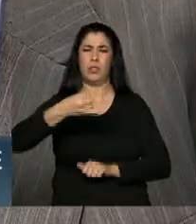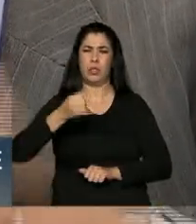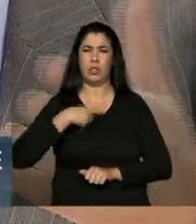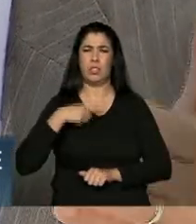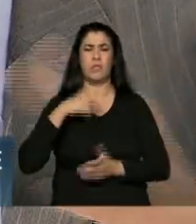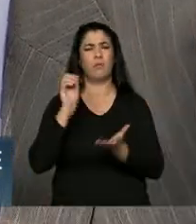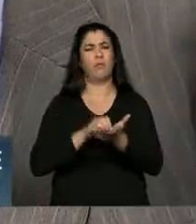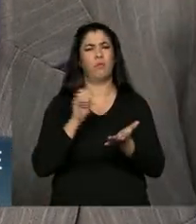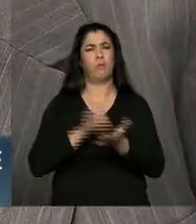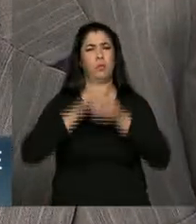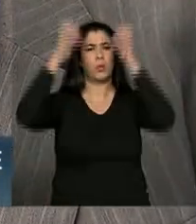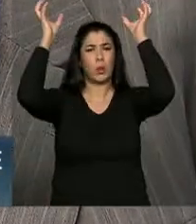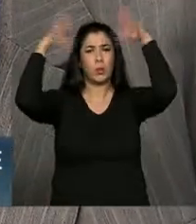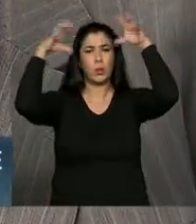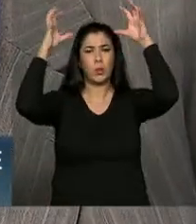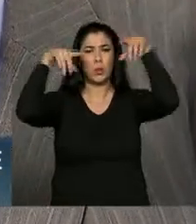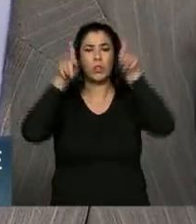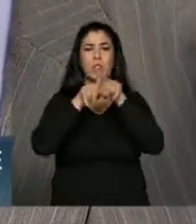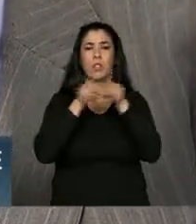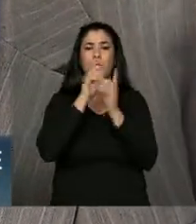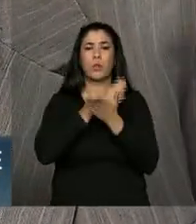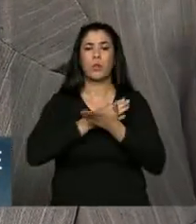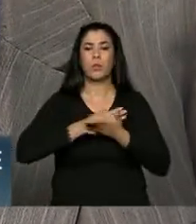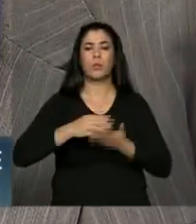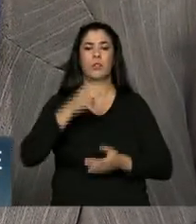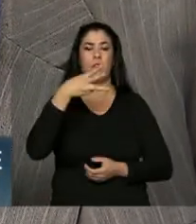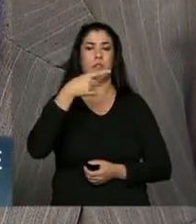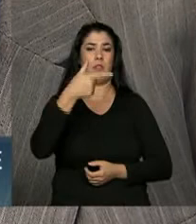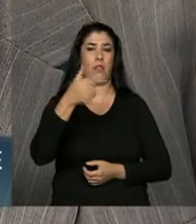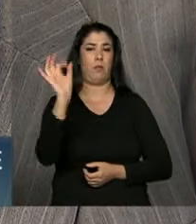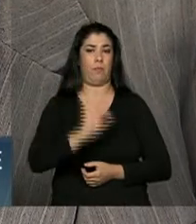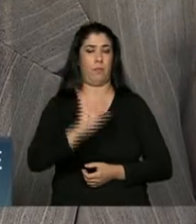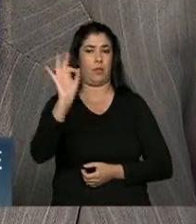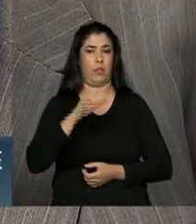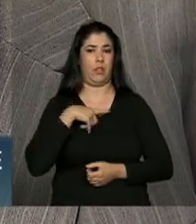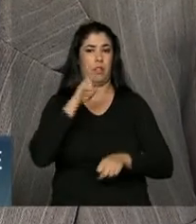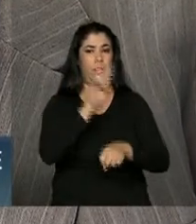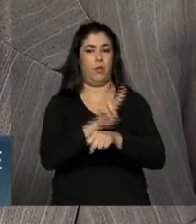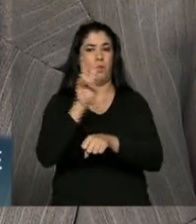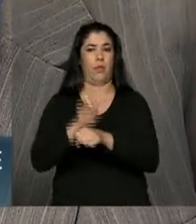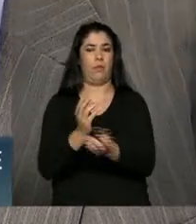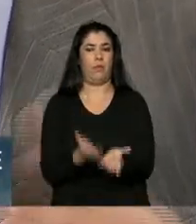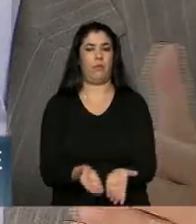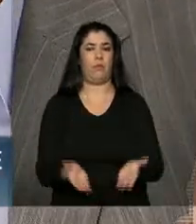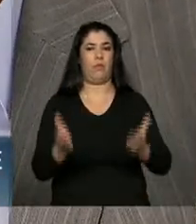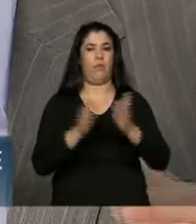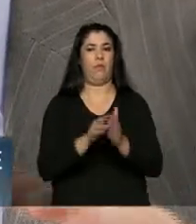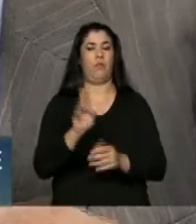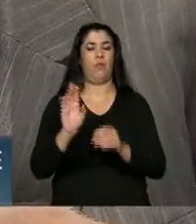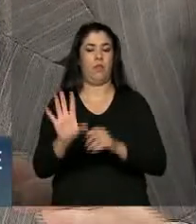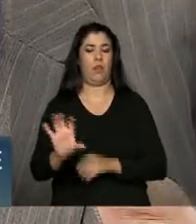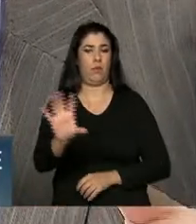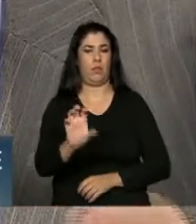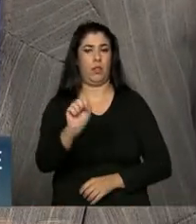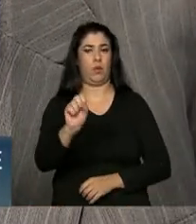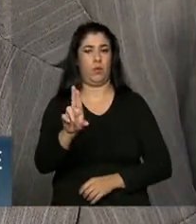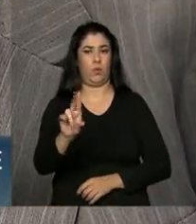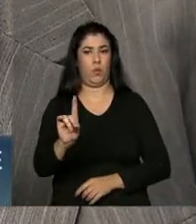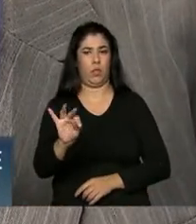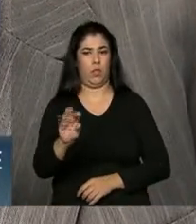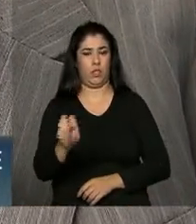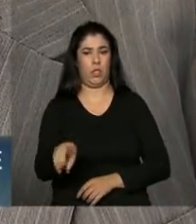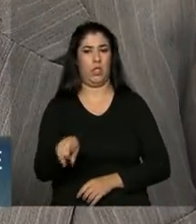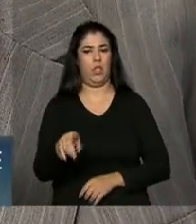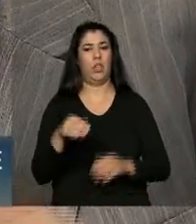tempos nós estamos hoje por volta de trinta e dois por cento já nos reservatórios do sudeste Devemos chegar o